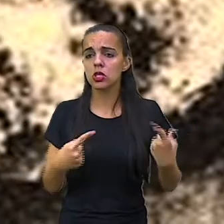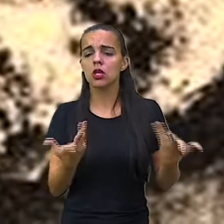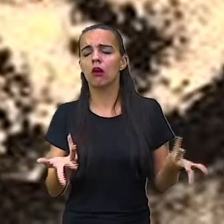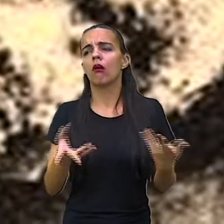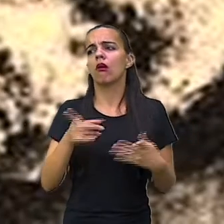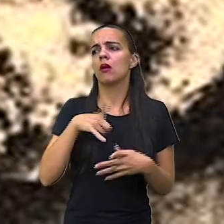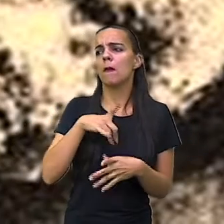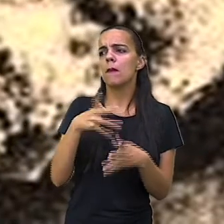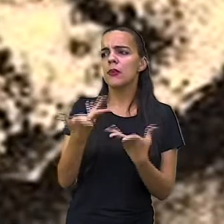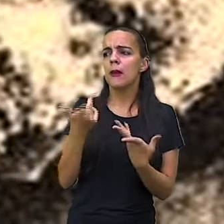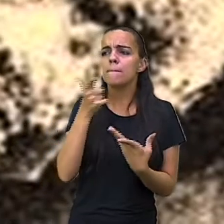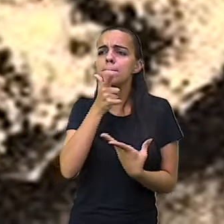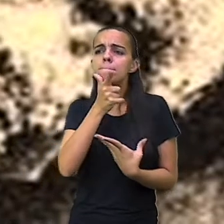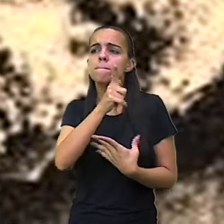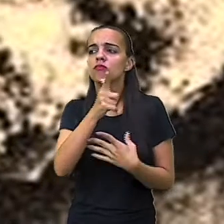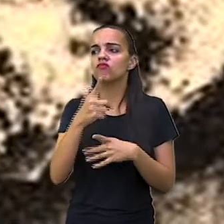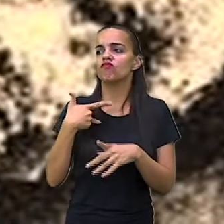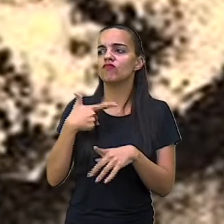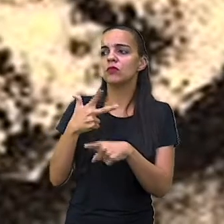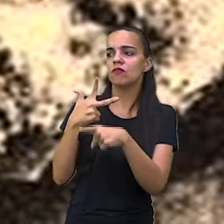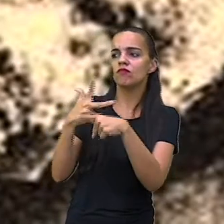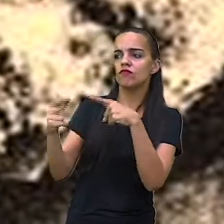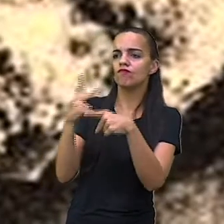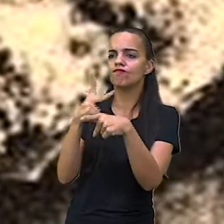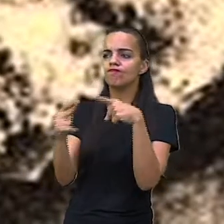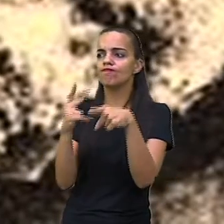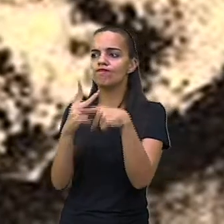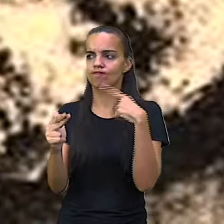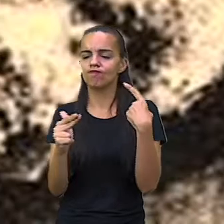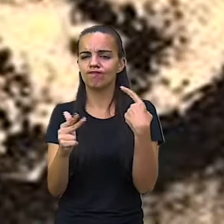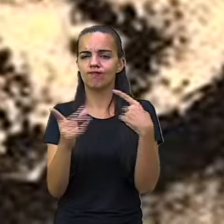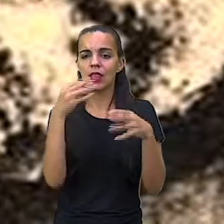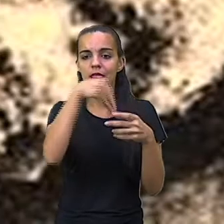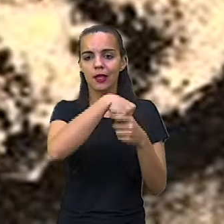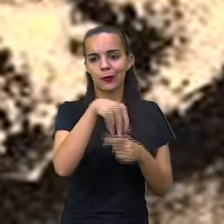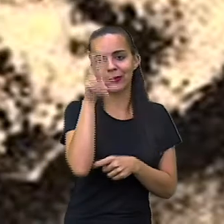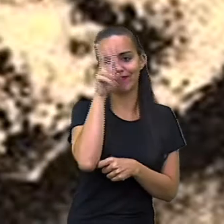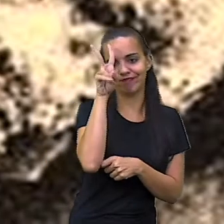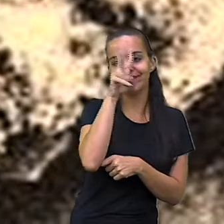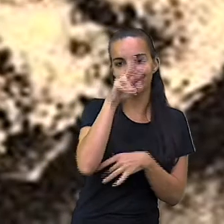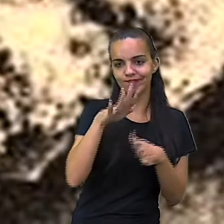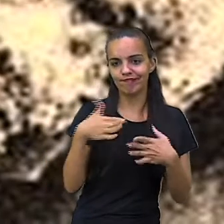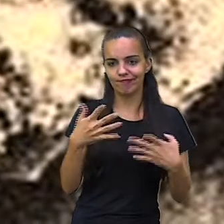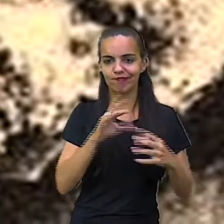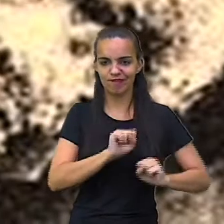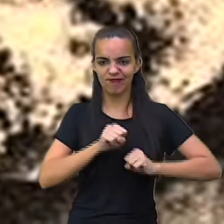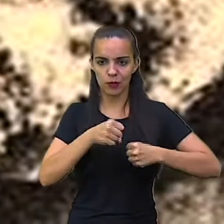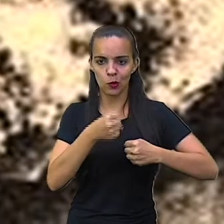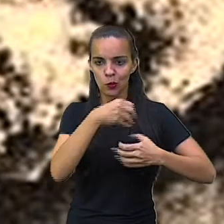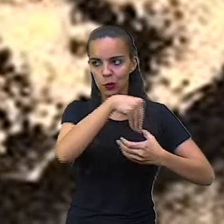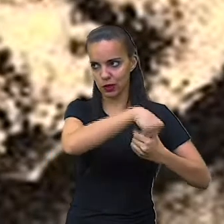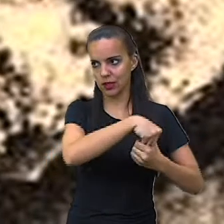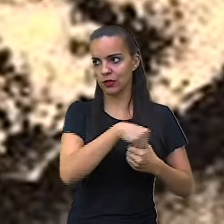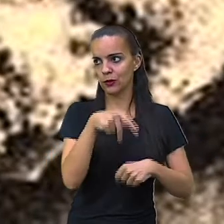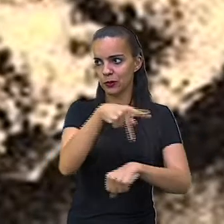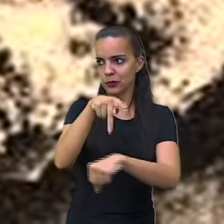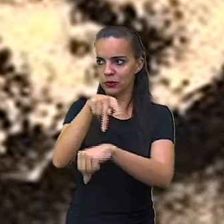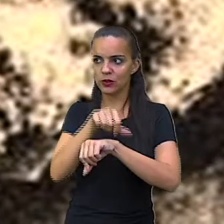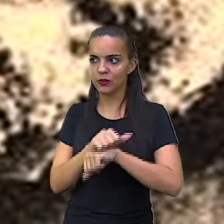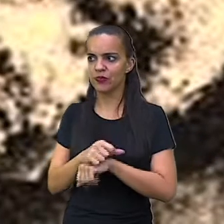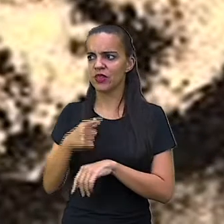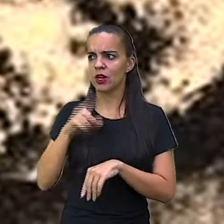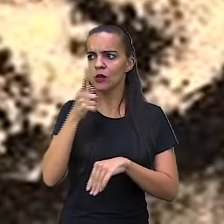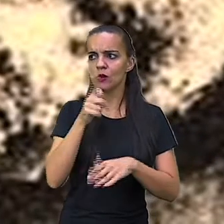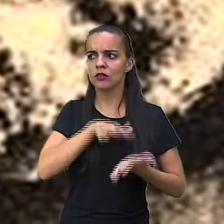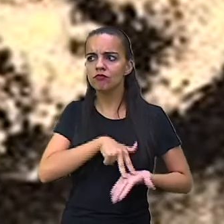políticos, para conquistarem o poder através das eleições. Já os anarquistas